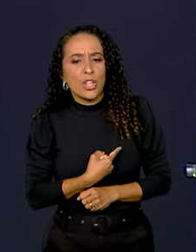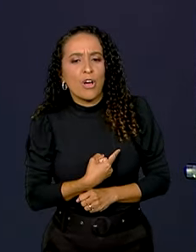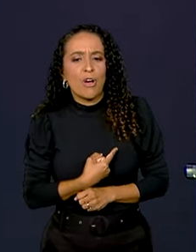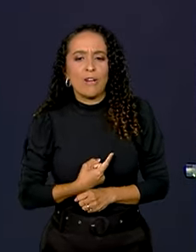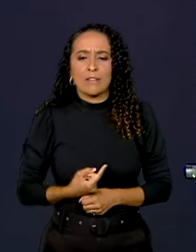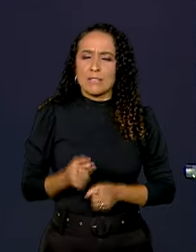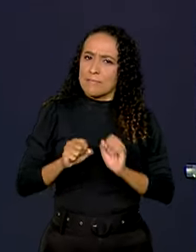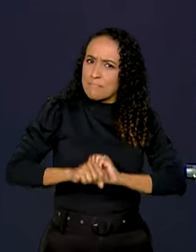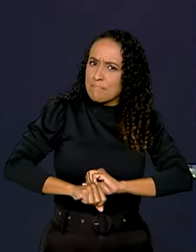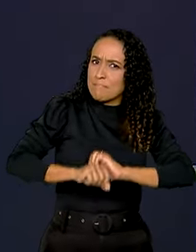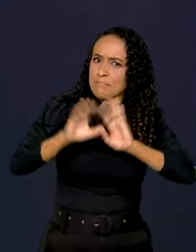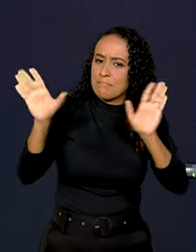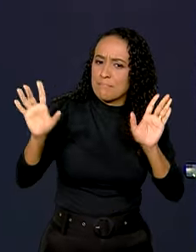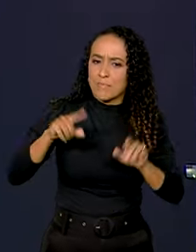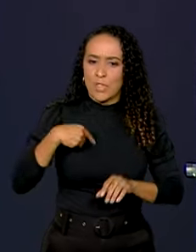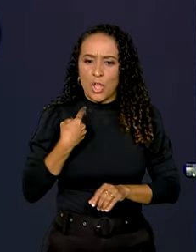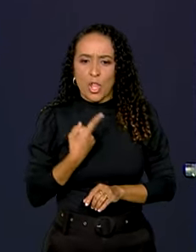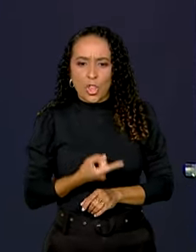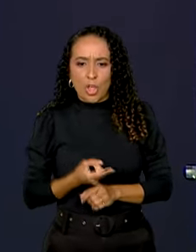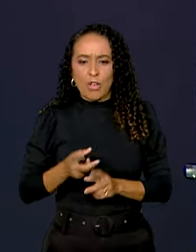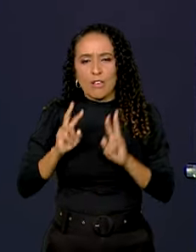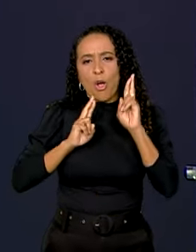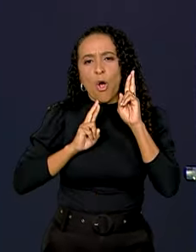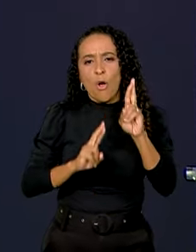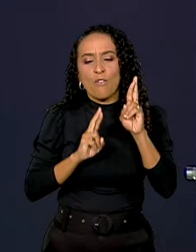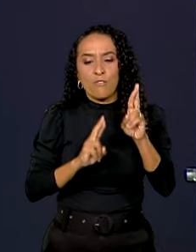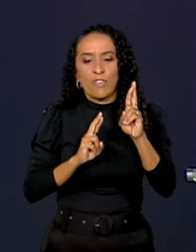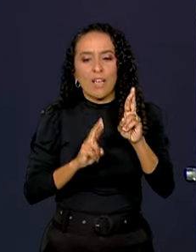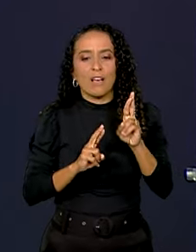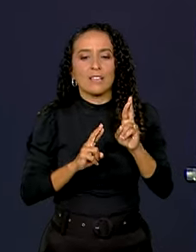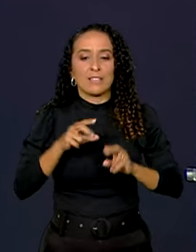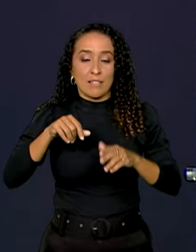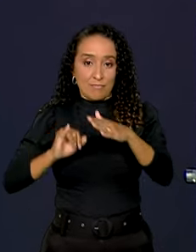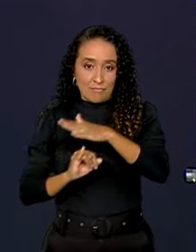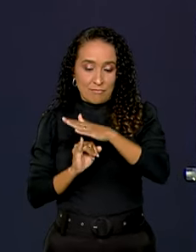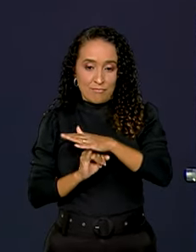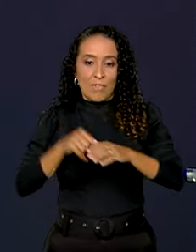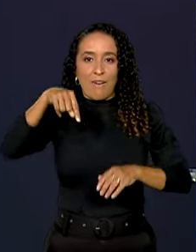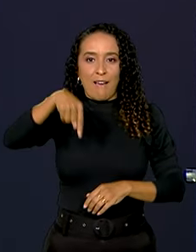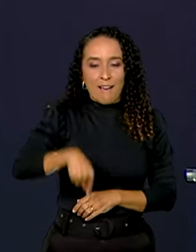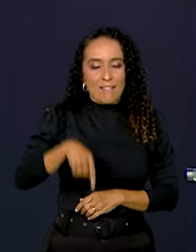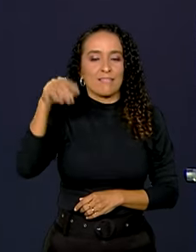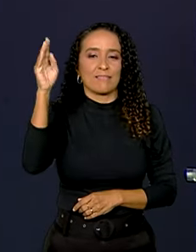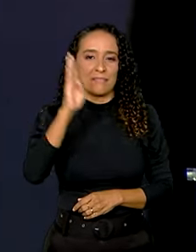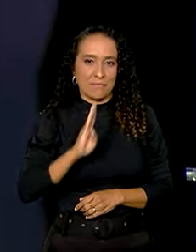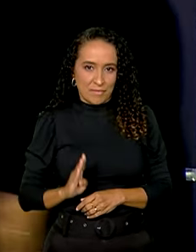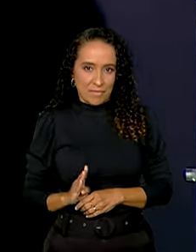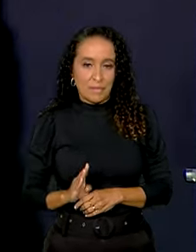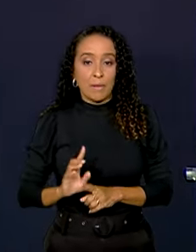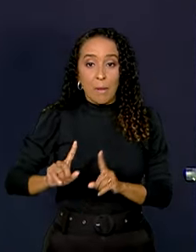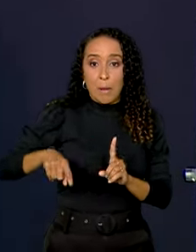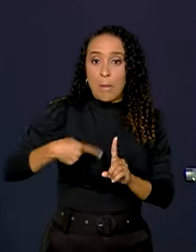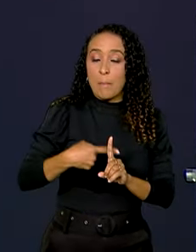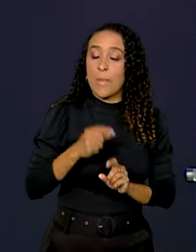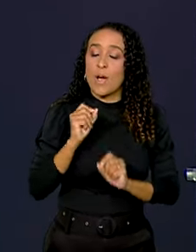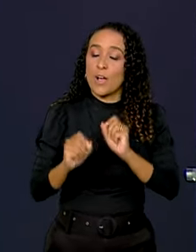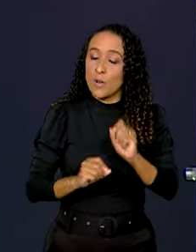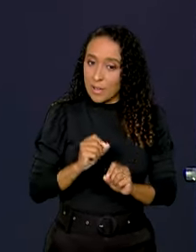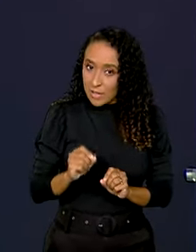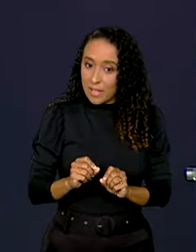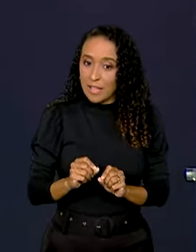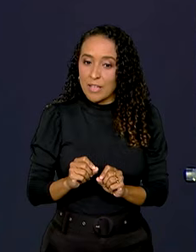sinais claros da nossa confiança institucional em este país e, mais do que isso,